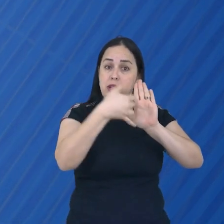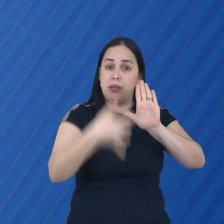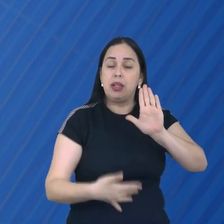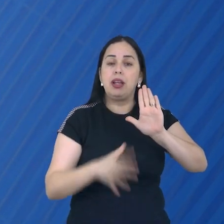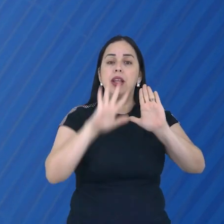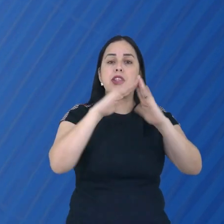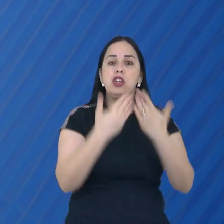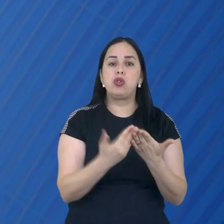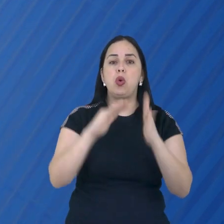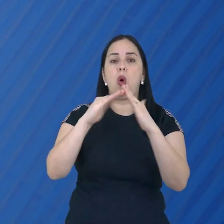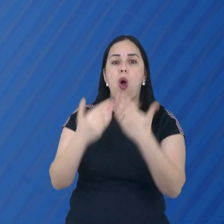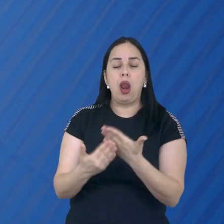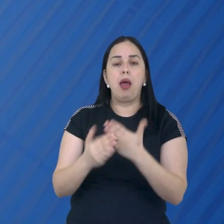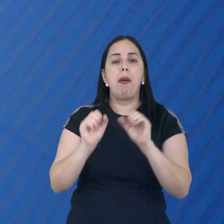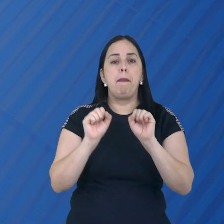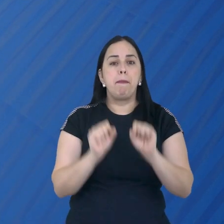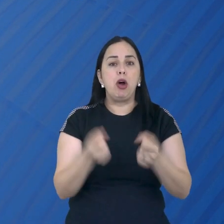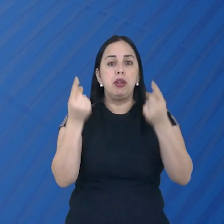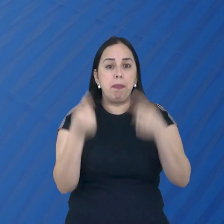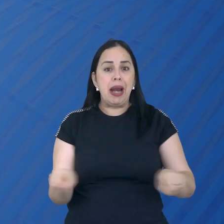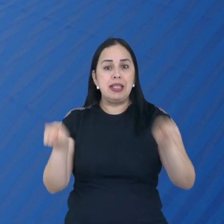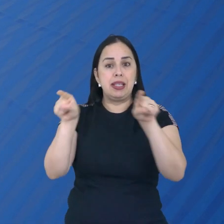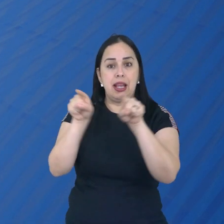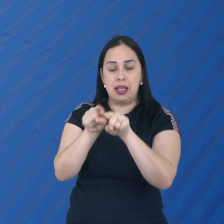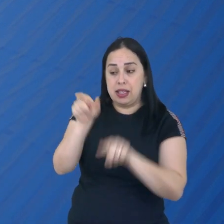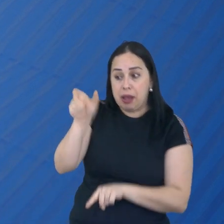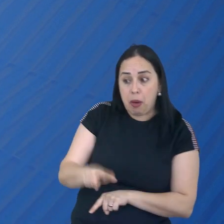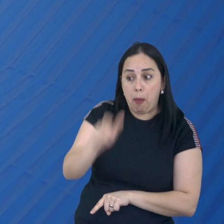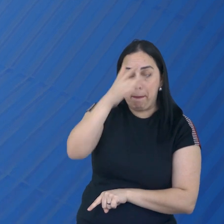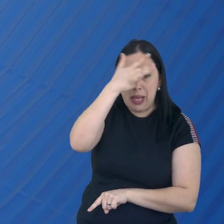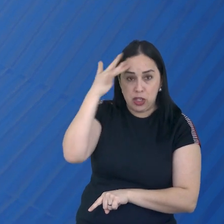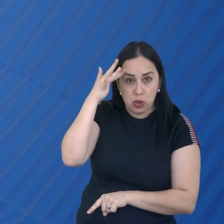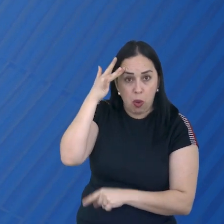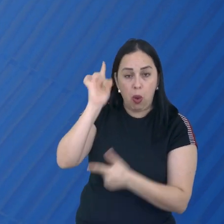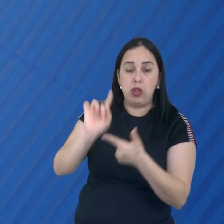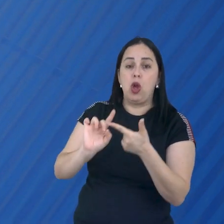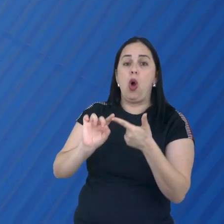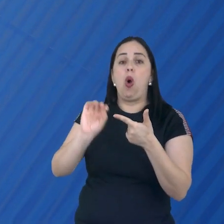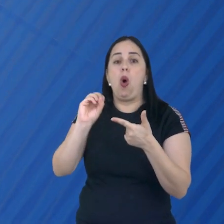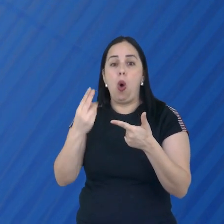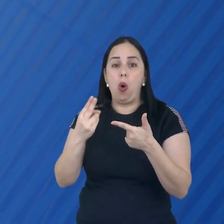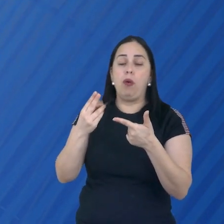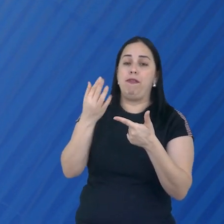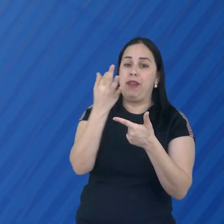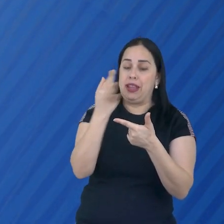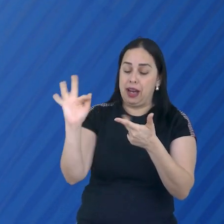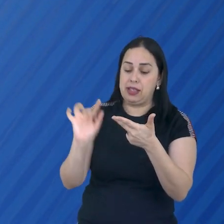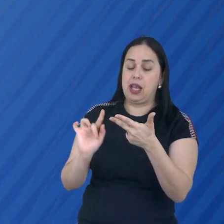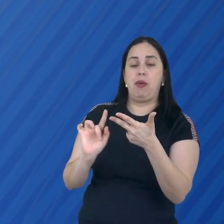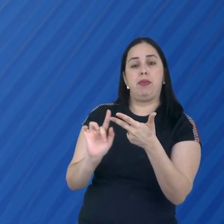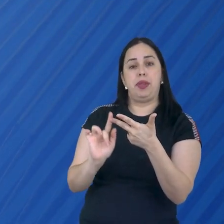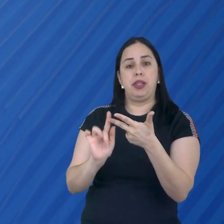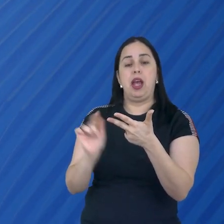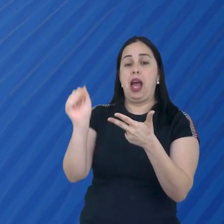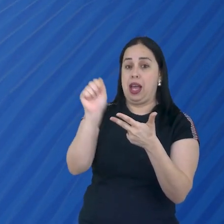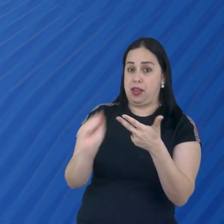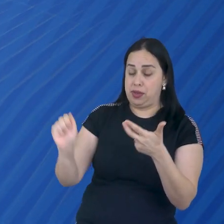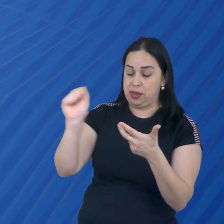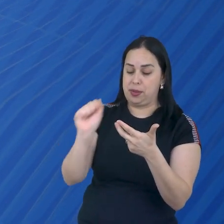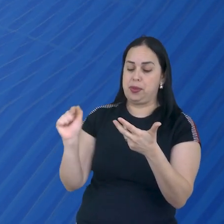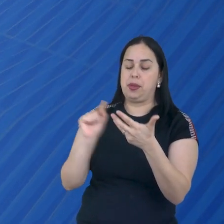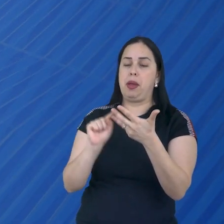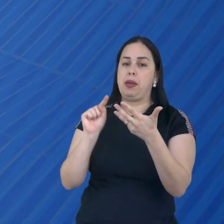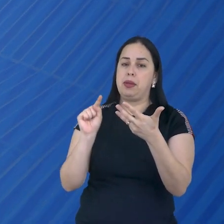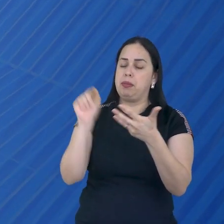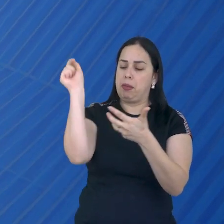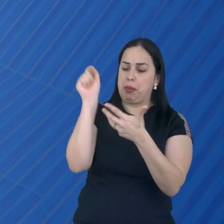unidades de ensino poderão celebrar parcerias com pessoas físicas, confederações, federações, associações